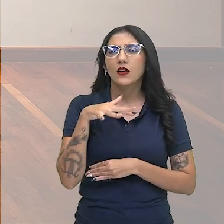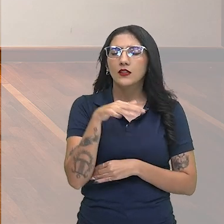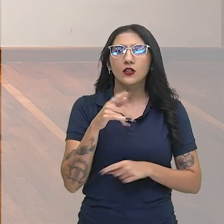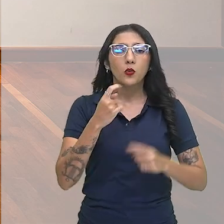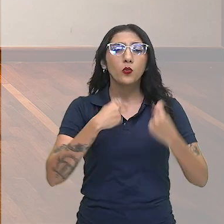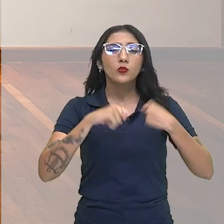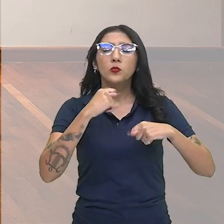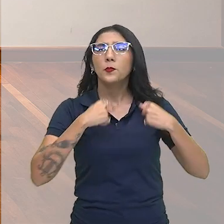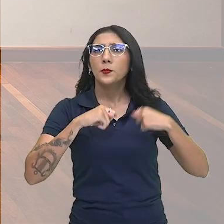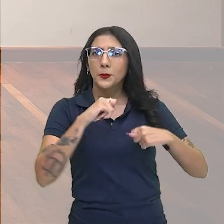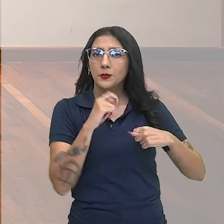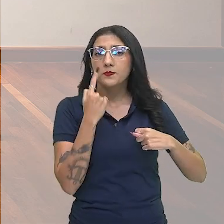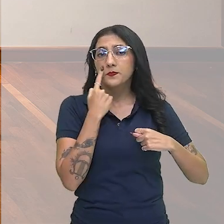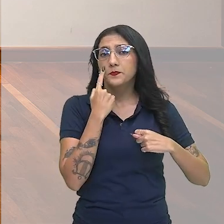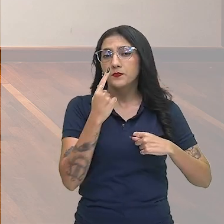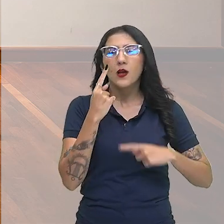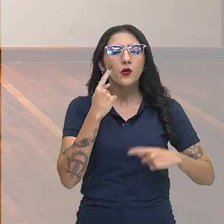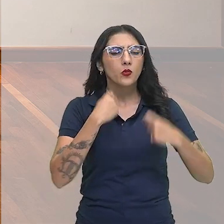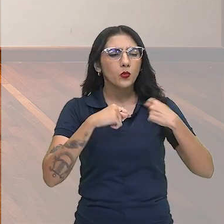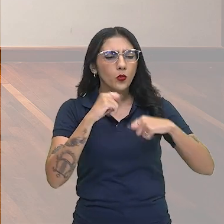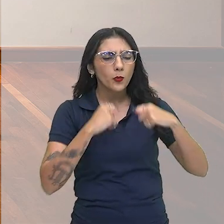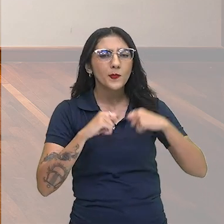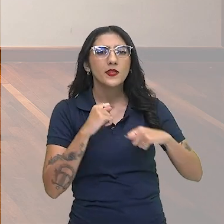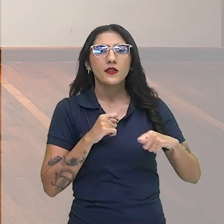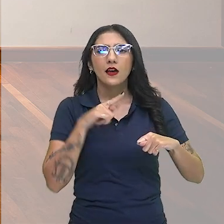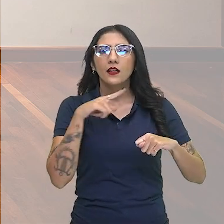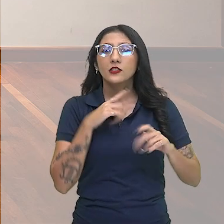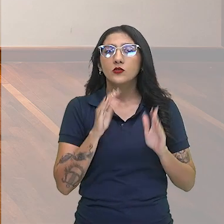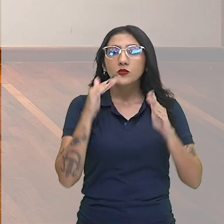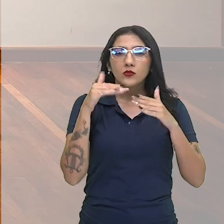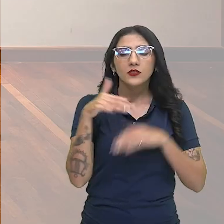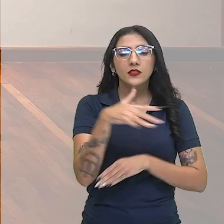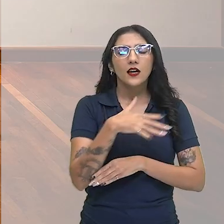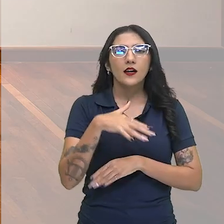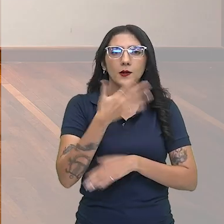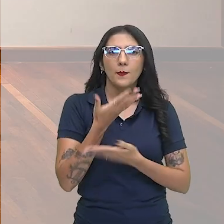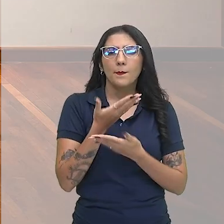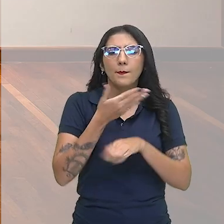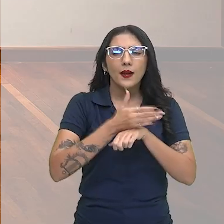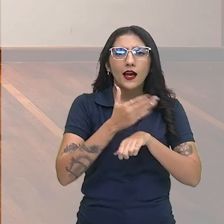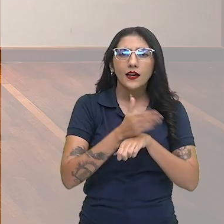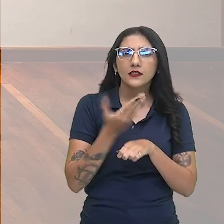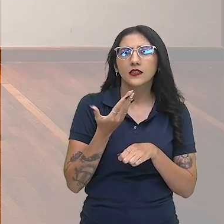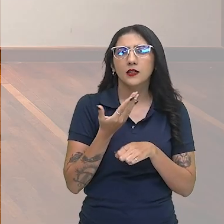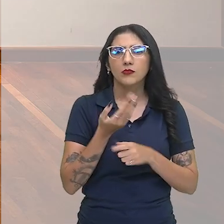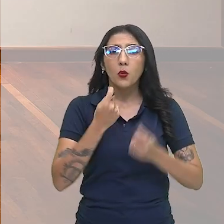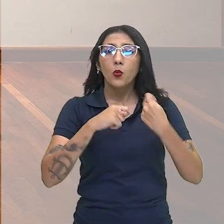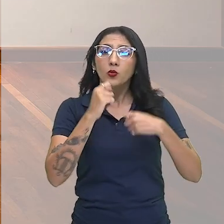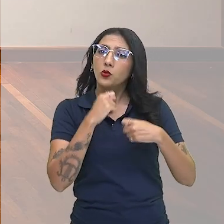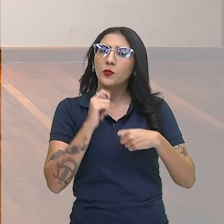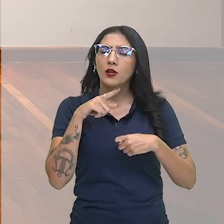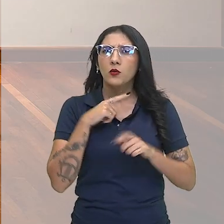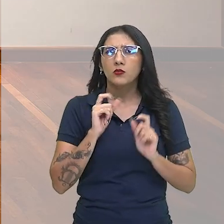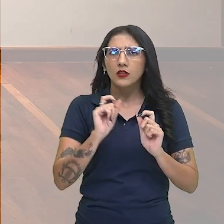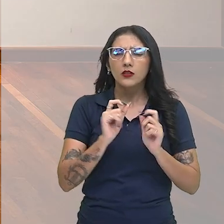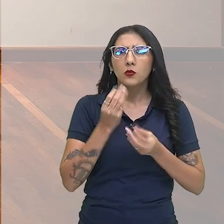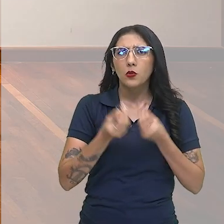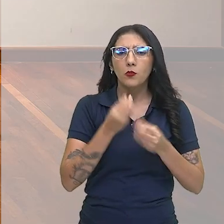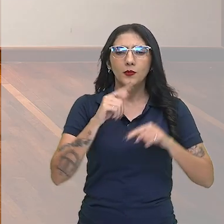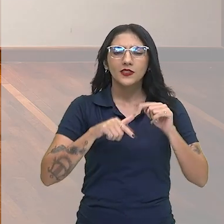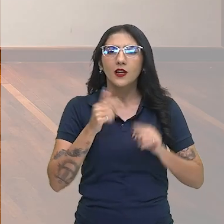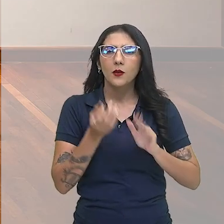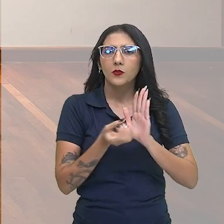A economia é uma ciência voltada para o estudo das atividades econômicas. Ela tem a ver com a questão da